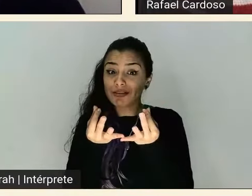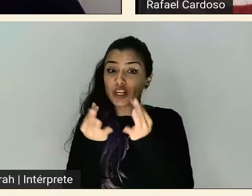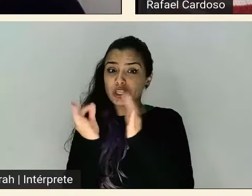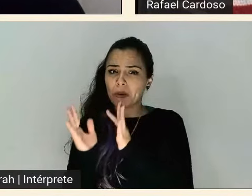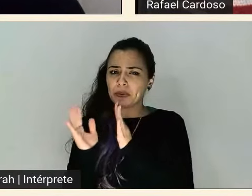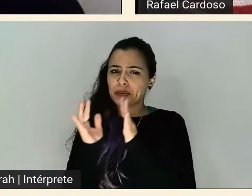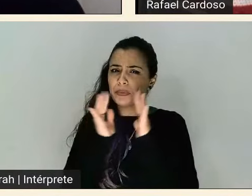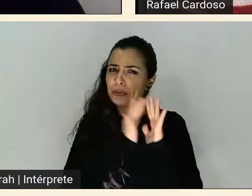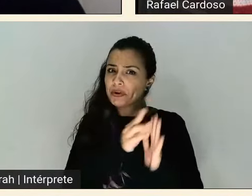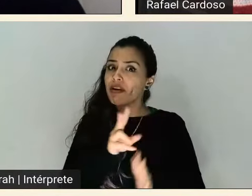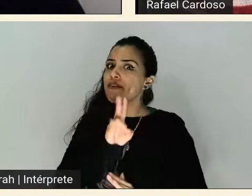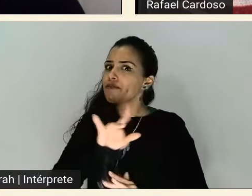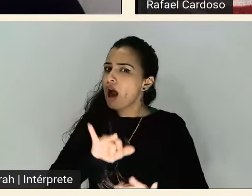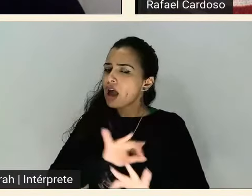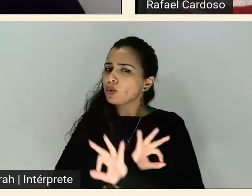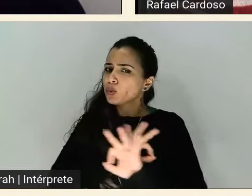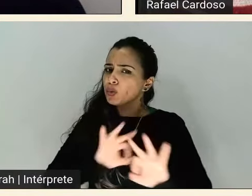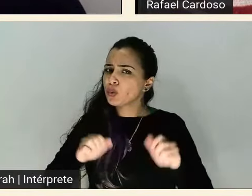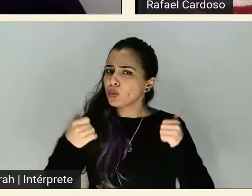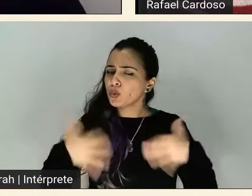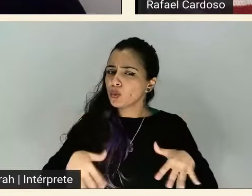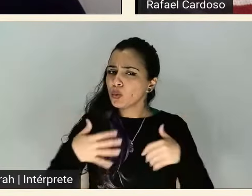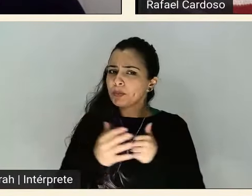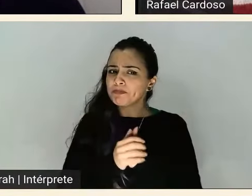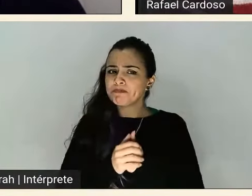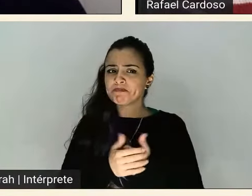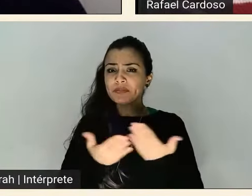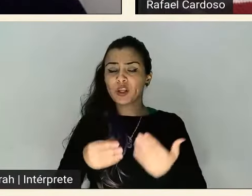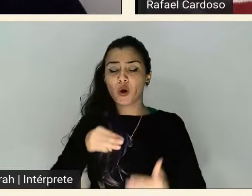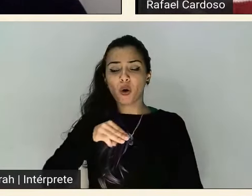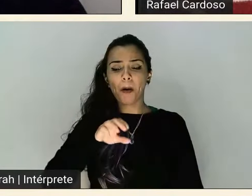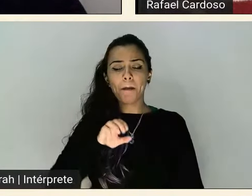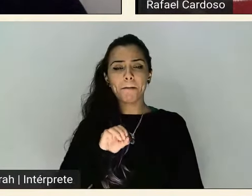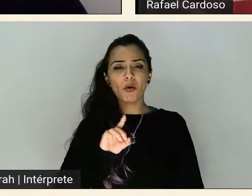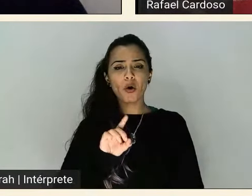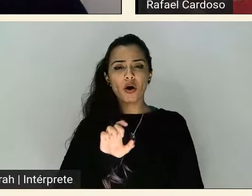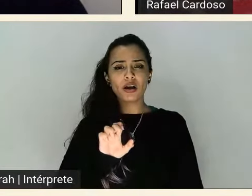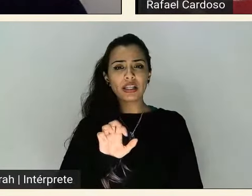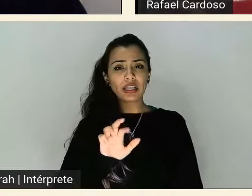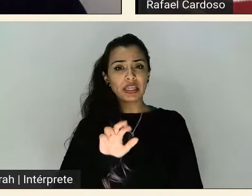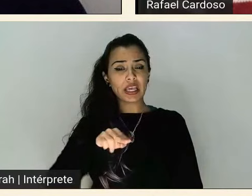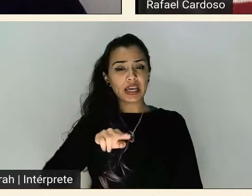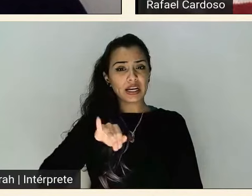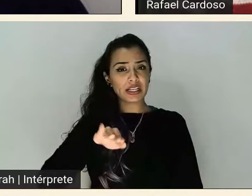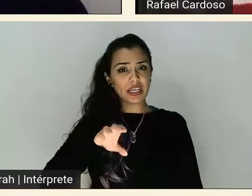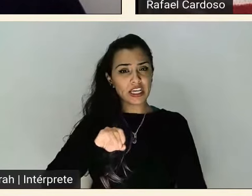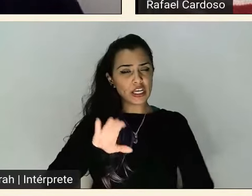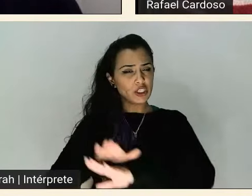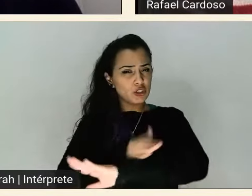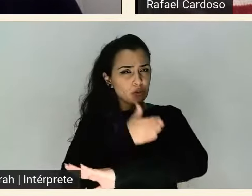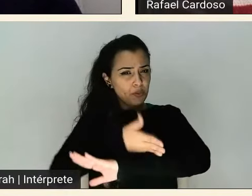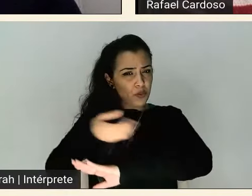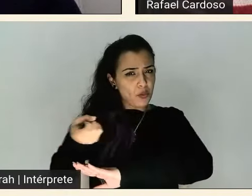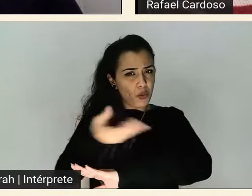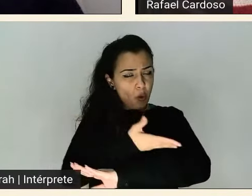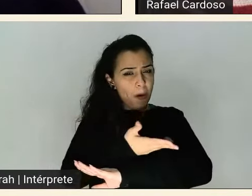bastante instigante. Teria o modernismo resgatado a negritude do apagamento cultural?